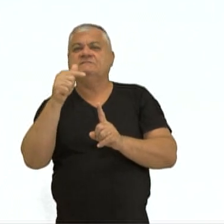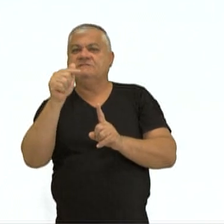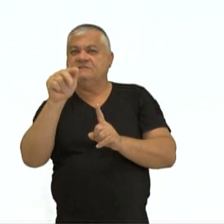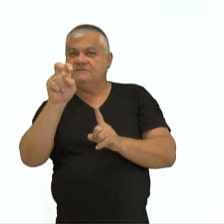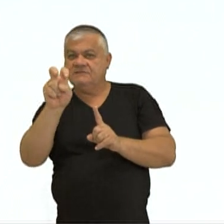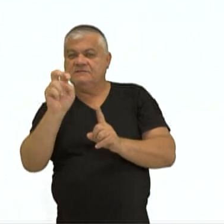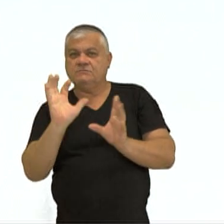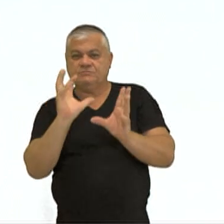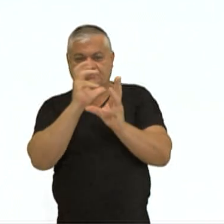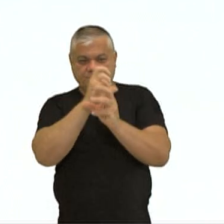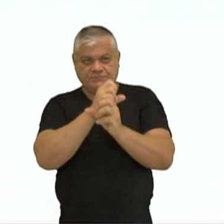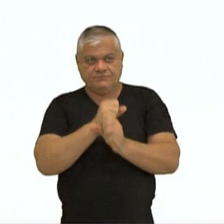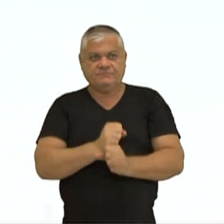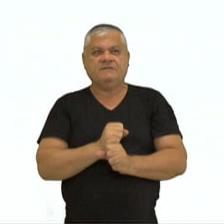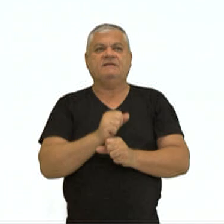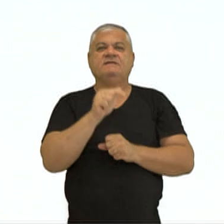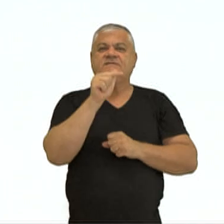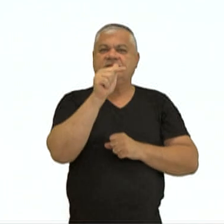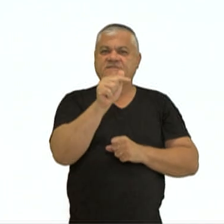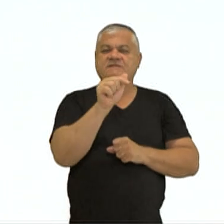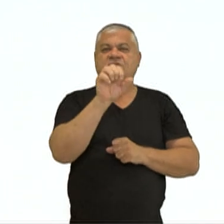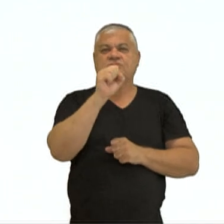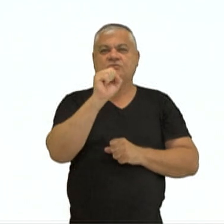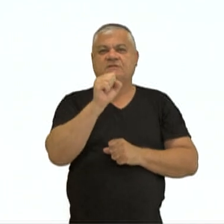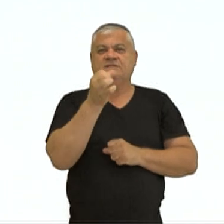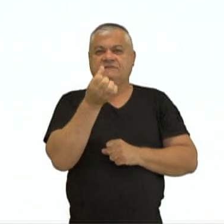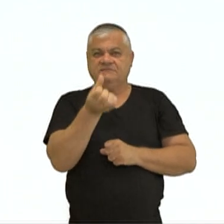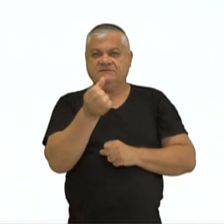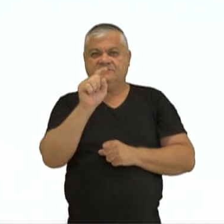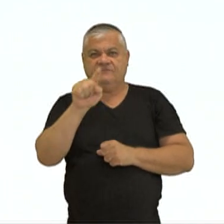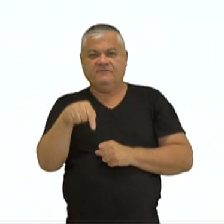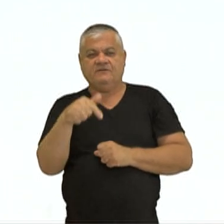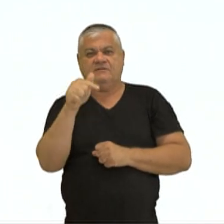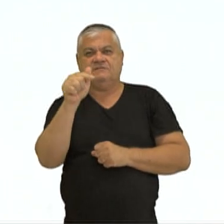o montante final deu R$